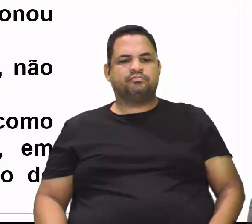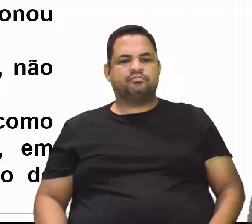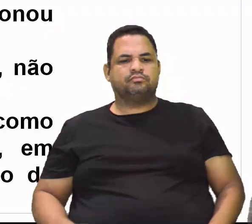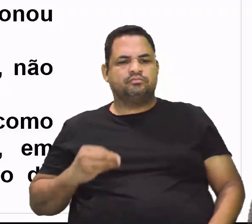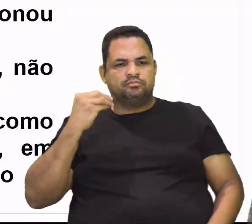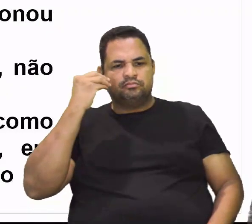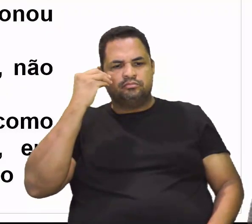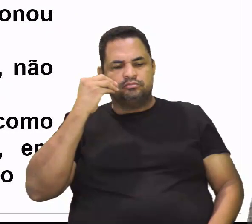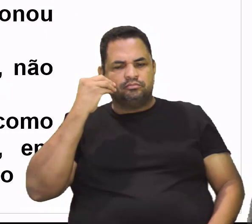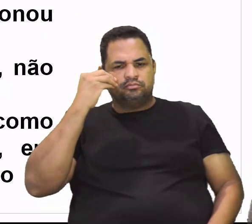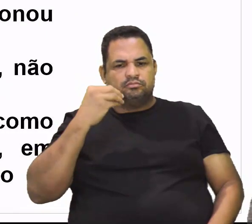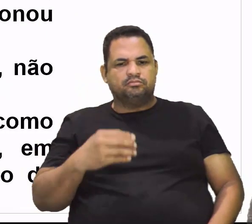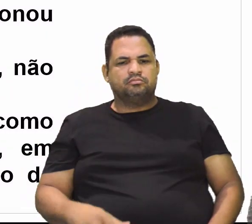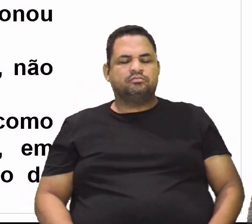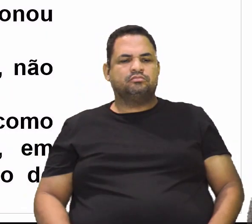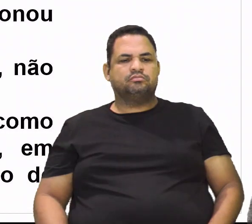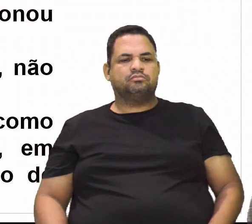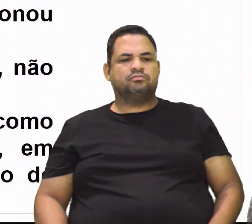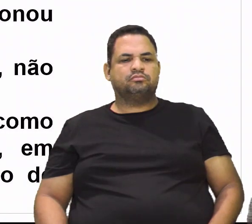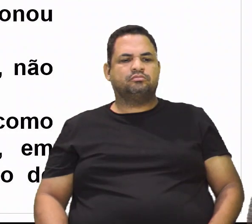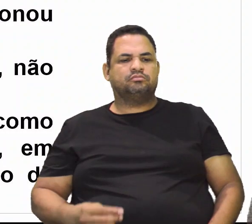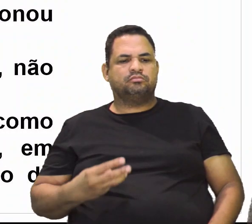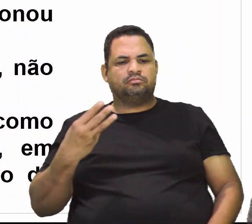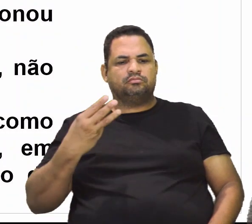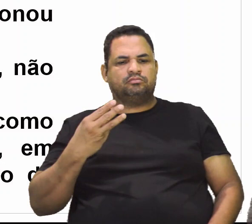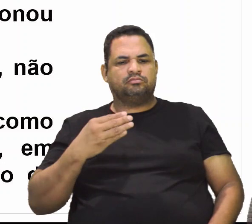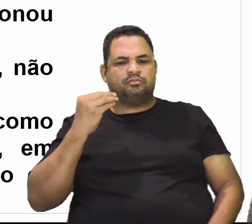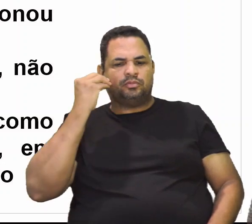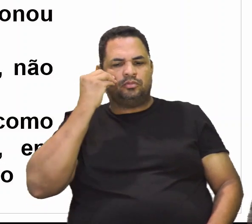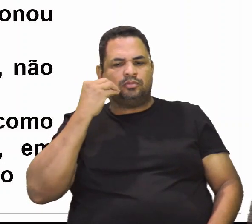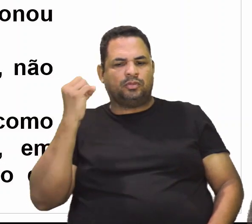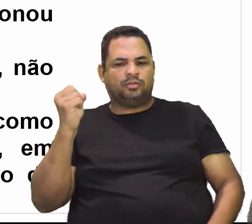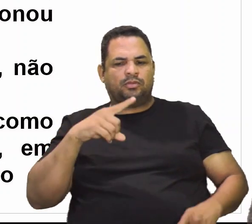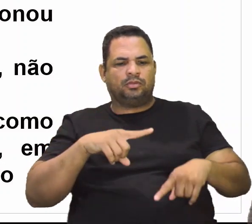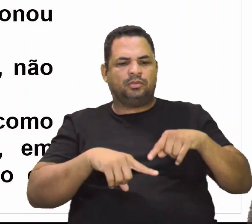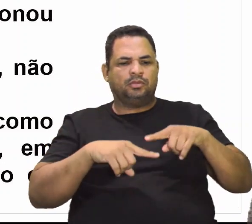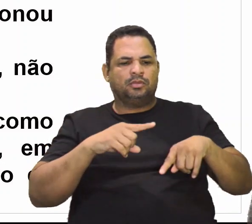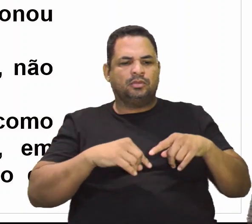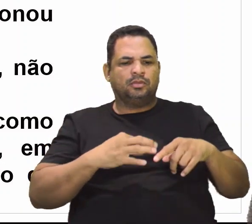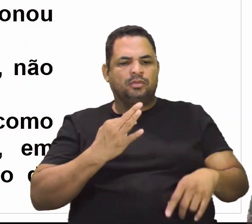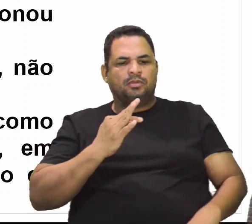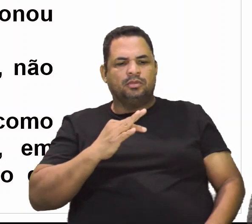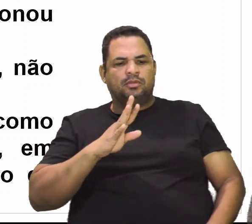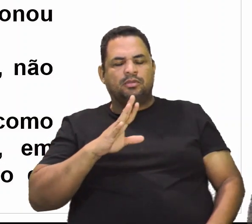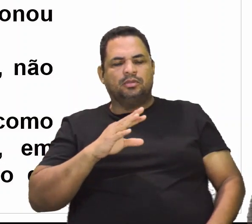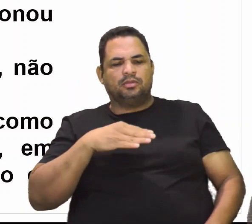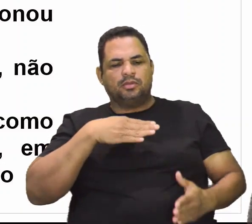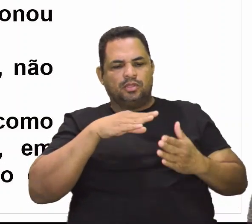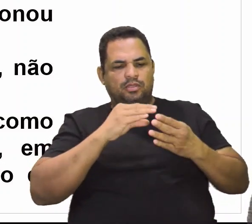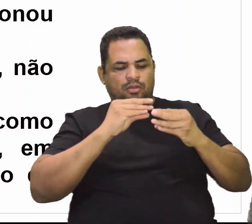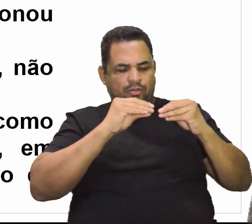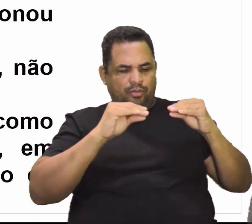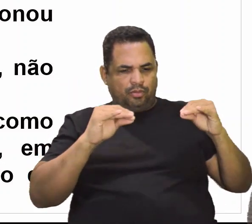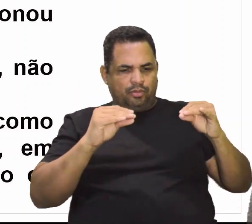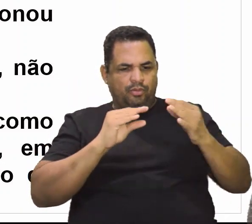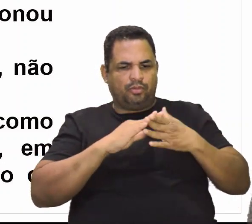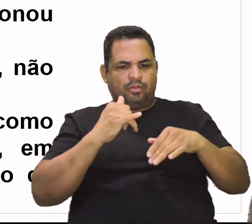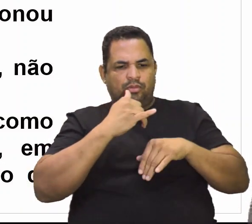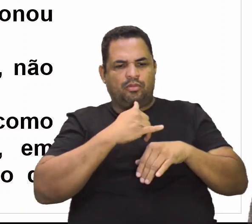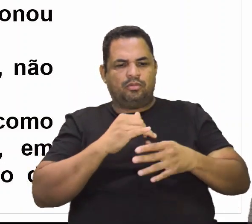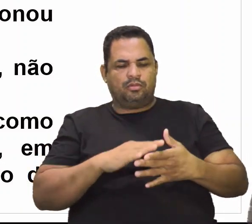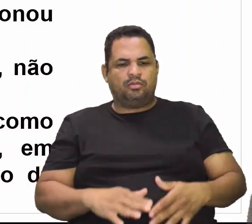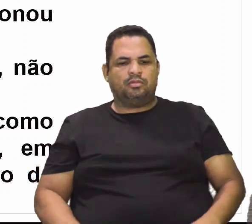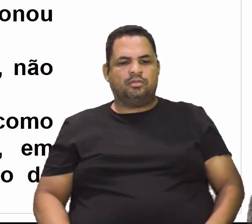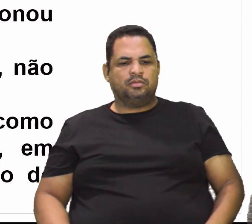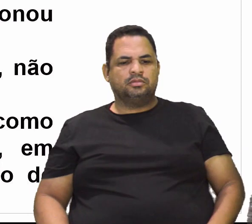vamos lá, para cá, está aqui a terceira. Foram experimentados novos materiais como tinta a óleo. Foi, gente. Não